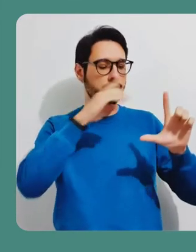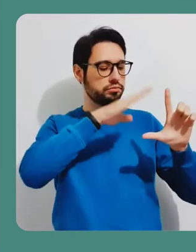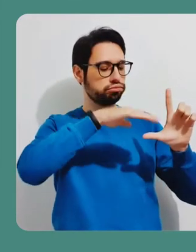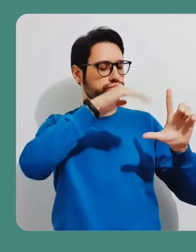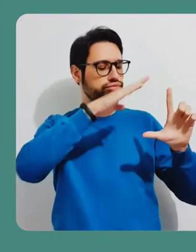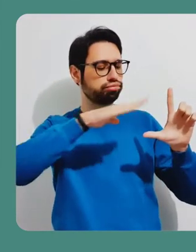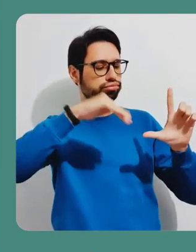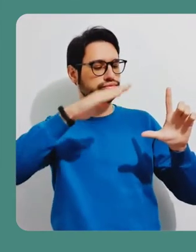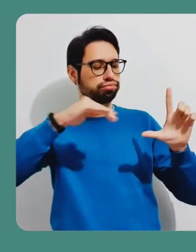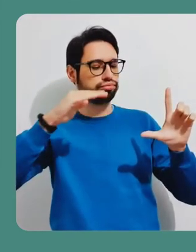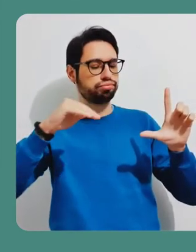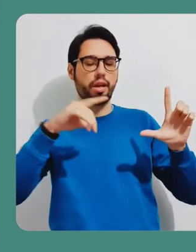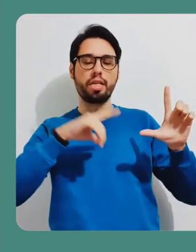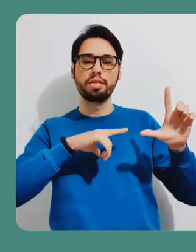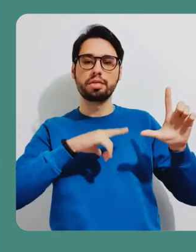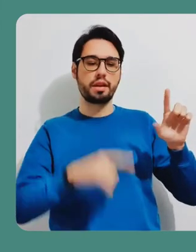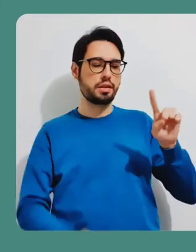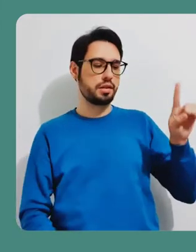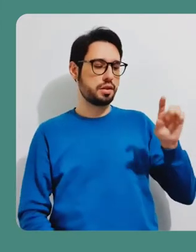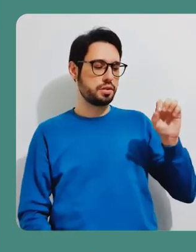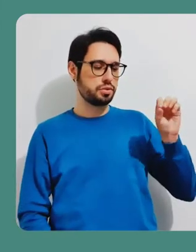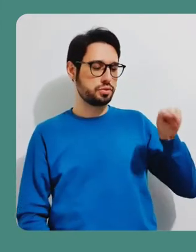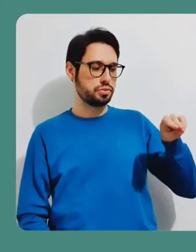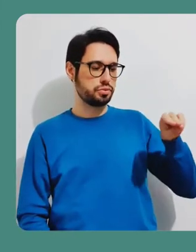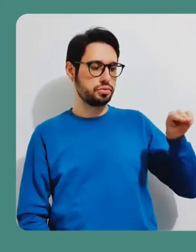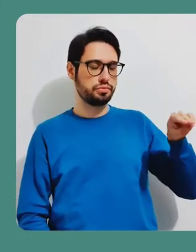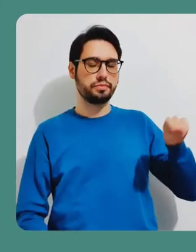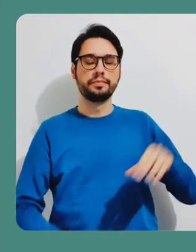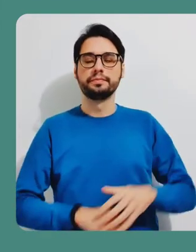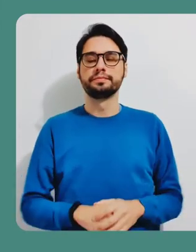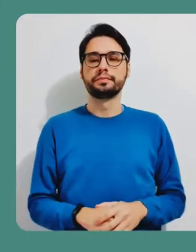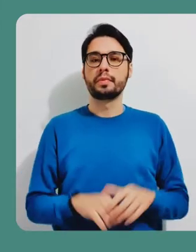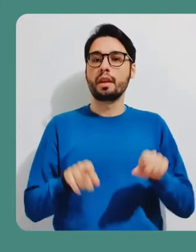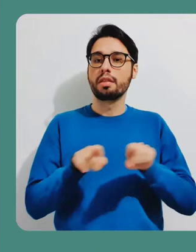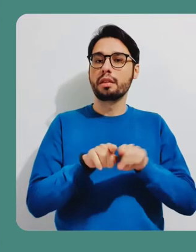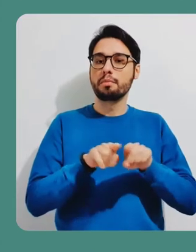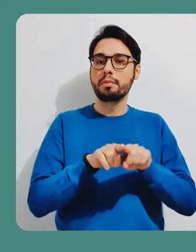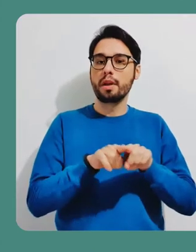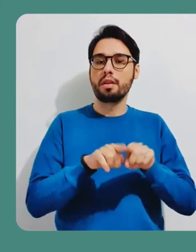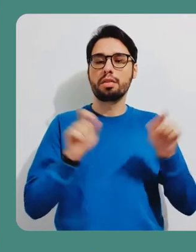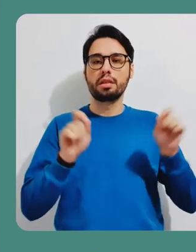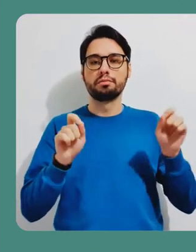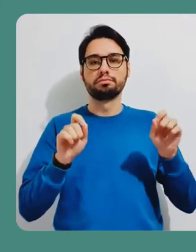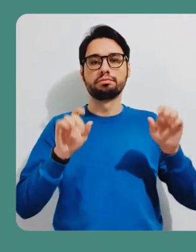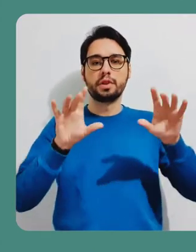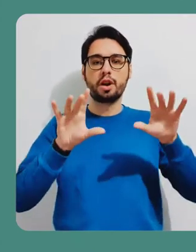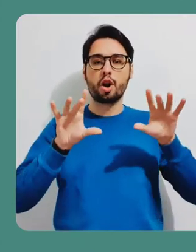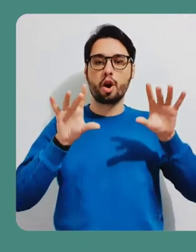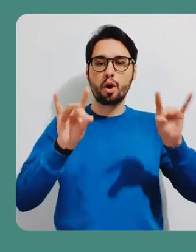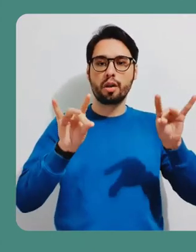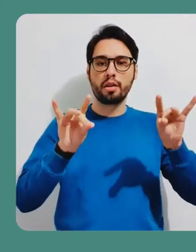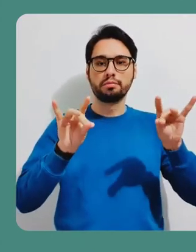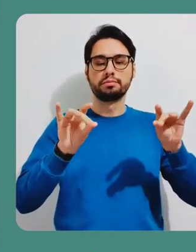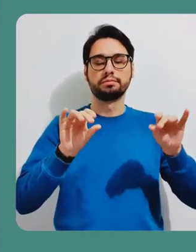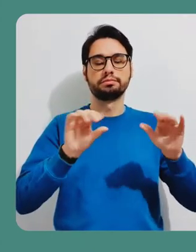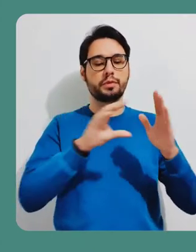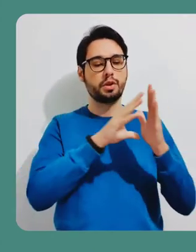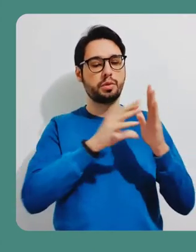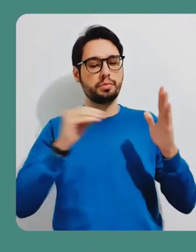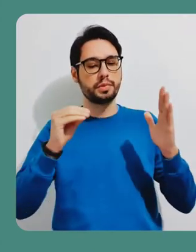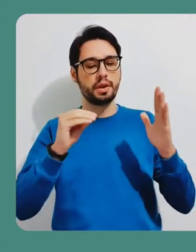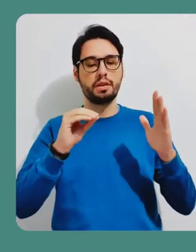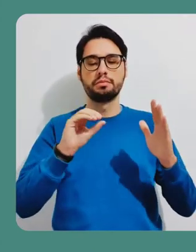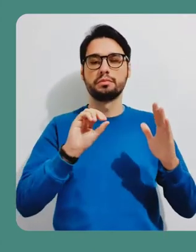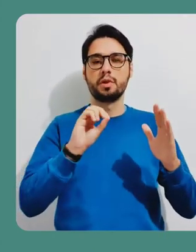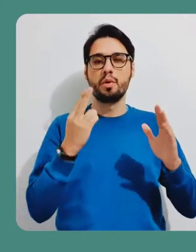uso um que aumenta ou diminui a visualização das ondas sonoras a ferramenta